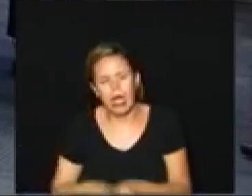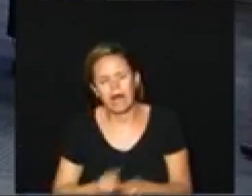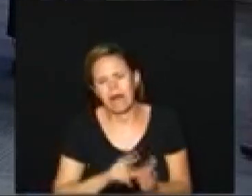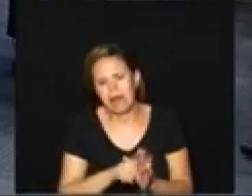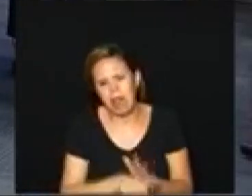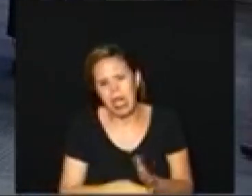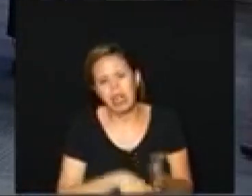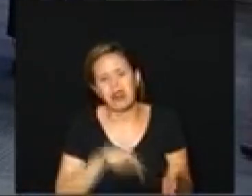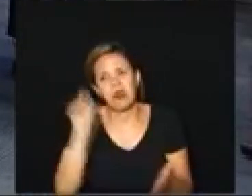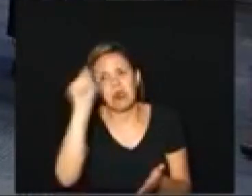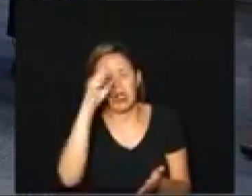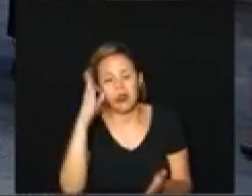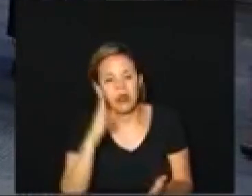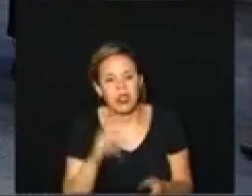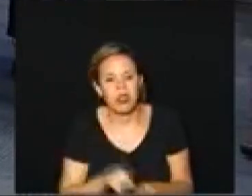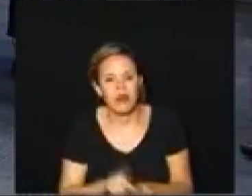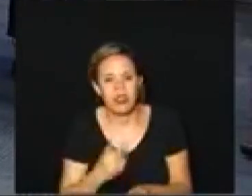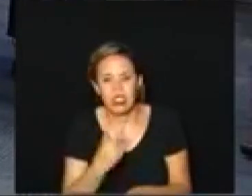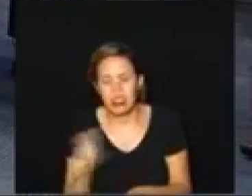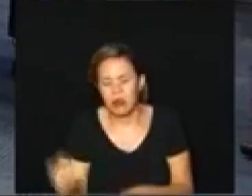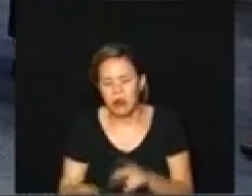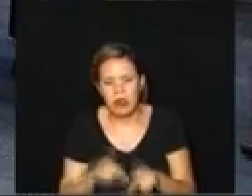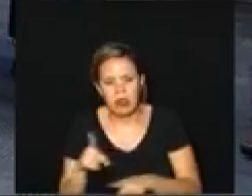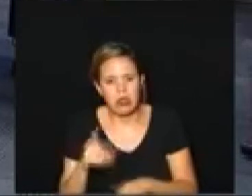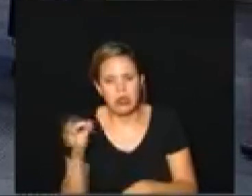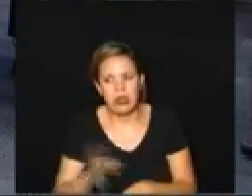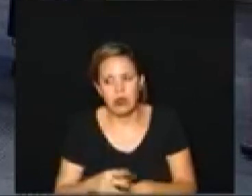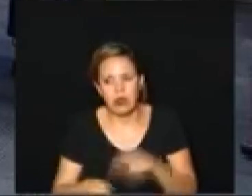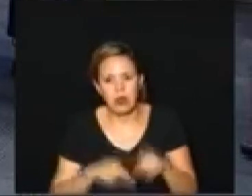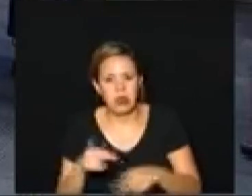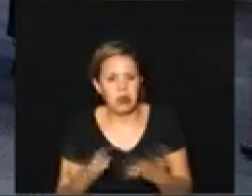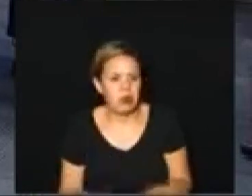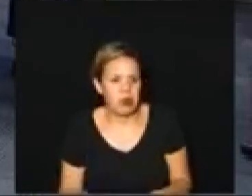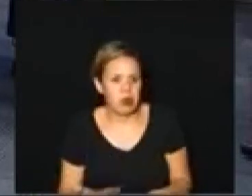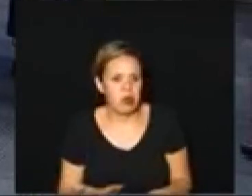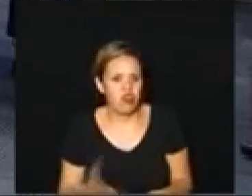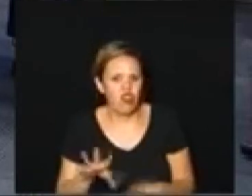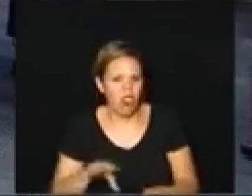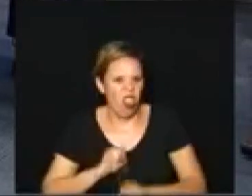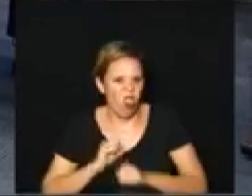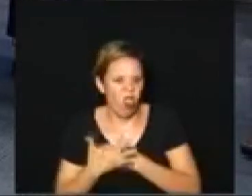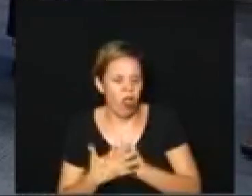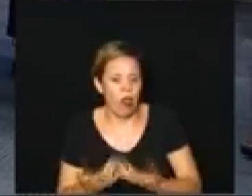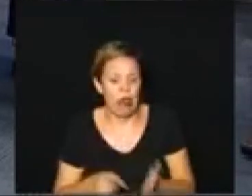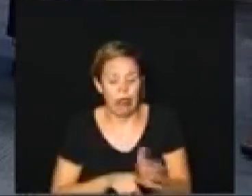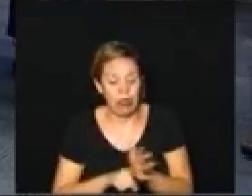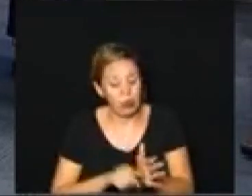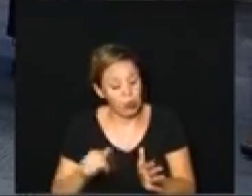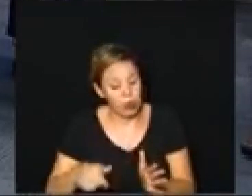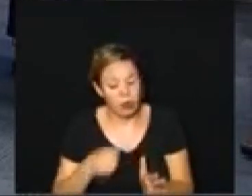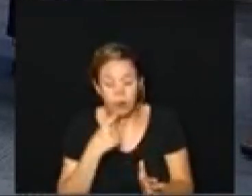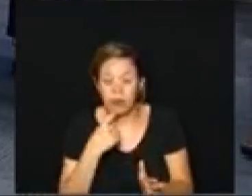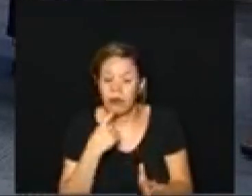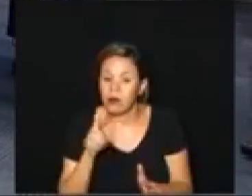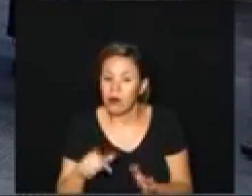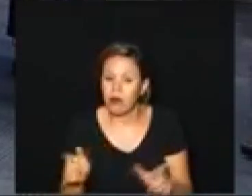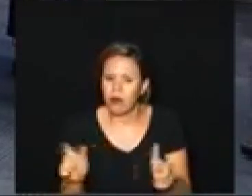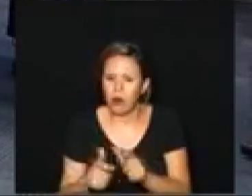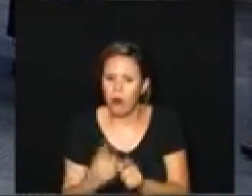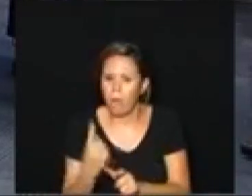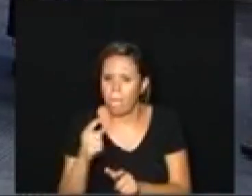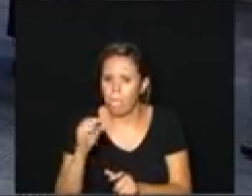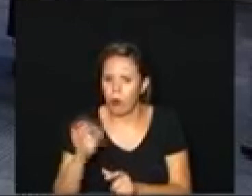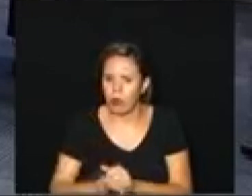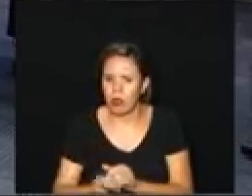com 25% da população já contaminada, né? Este estudo preliminar em Campinas deu menos de